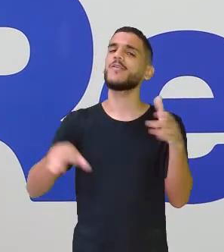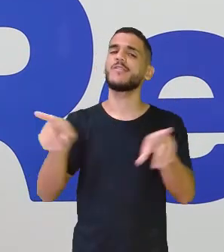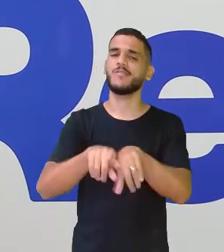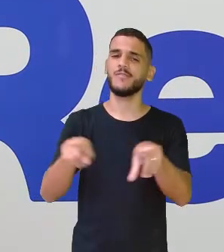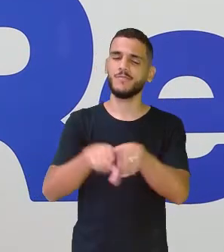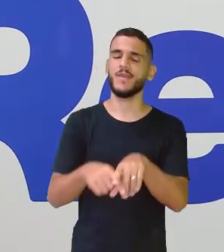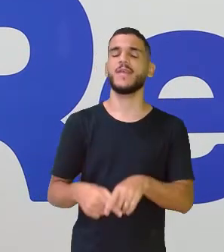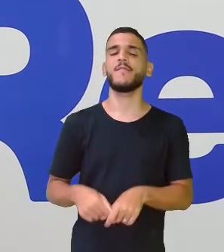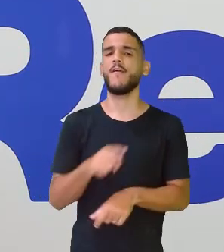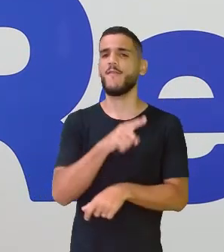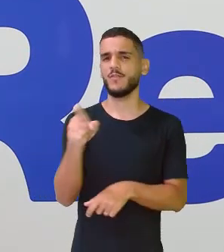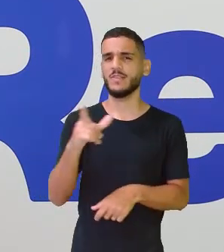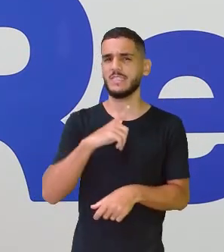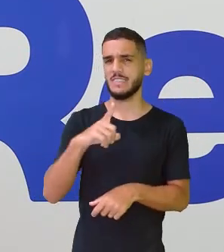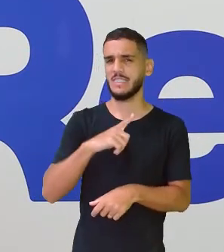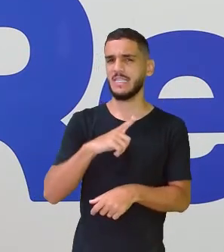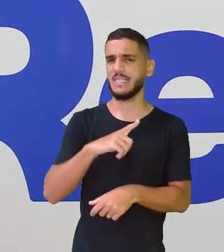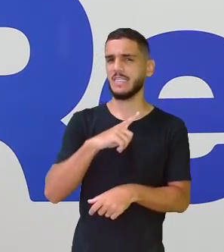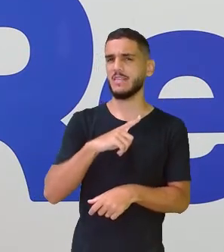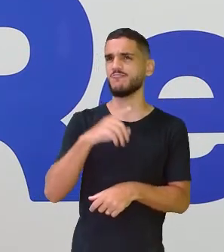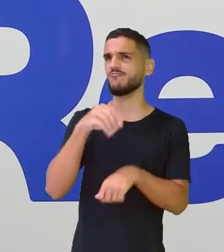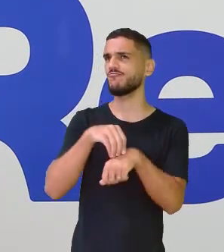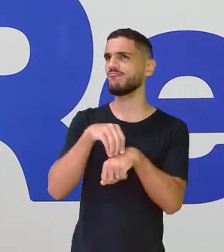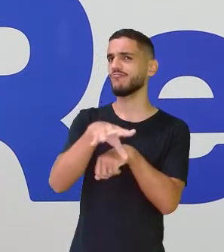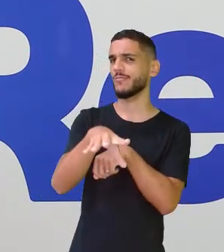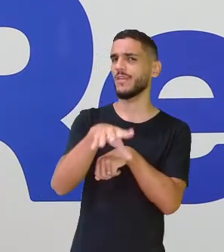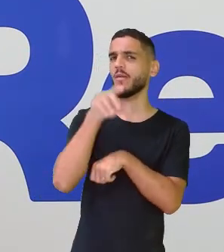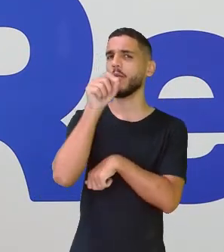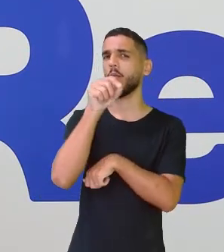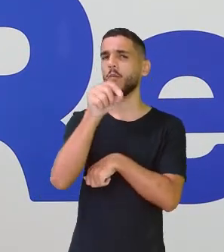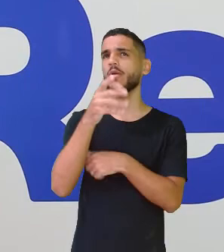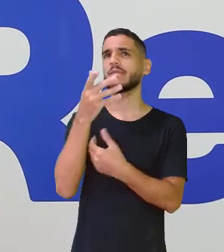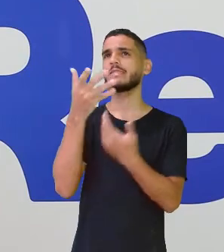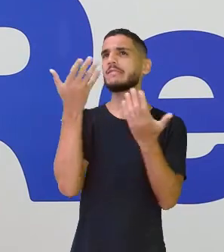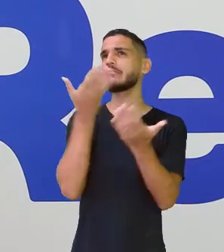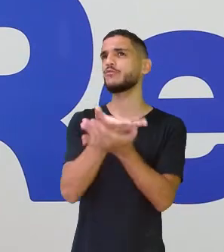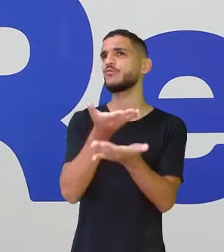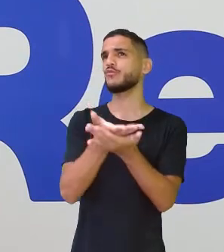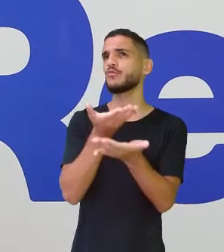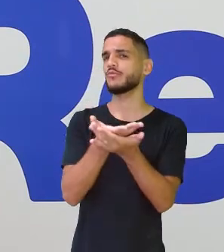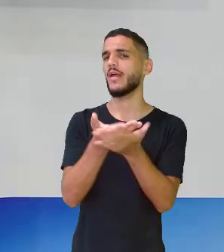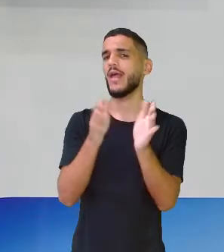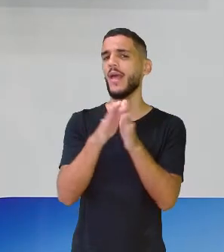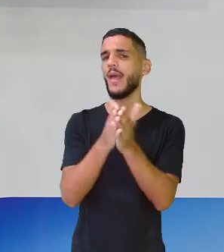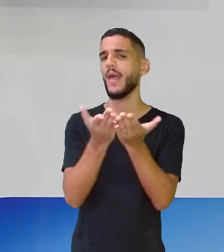que vocês têm alguma dica sobre o que vai trabalhar neste livro?